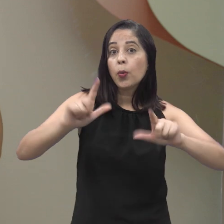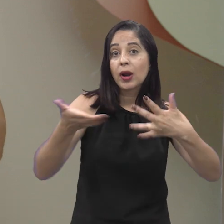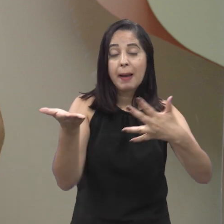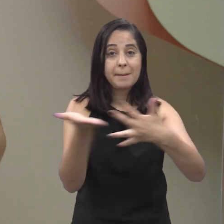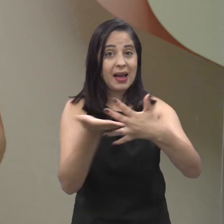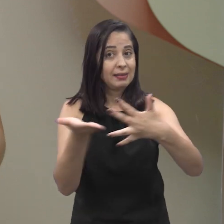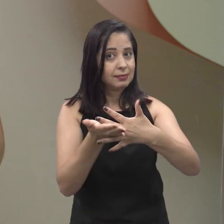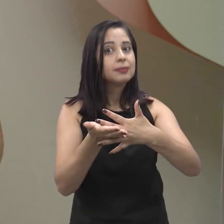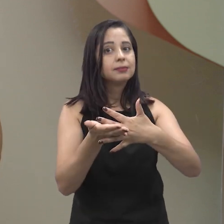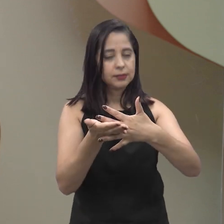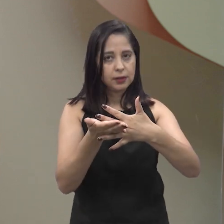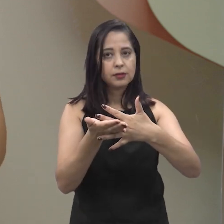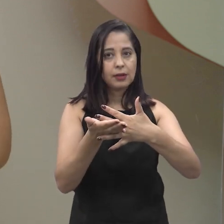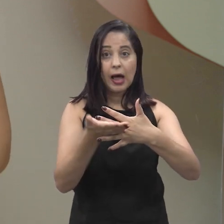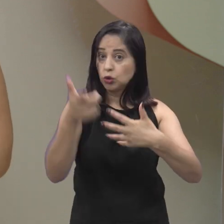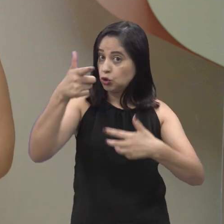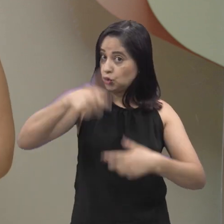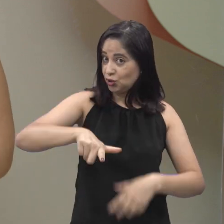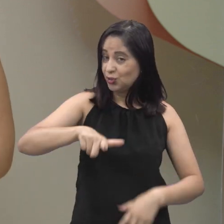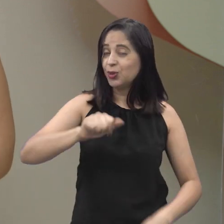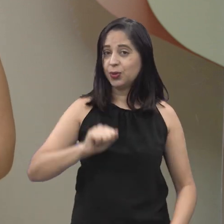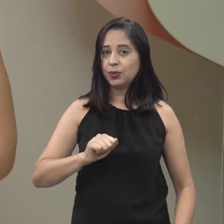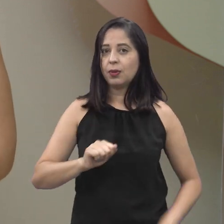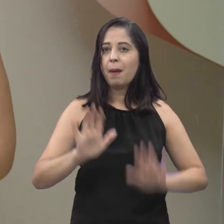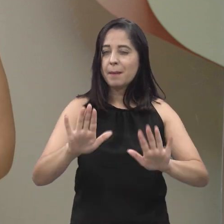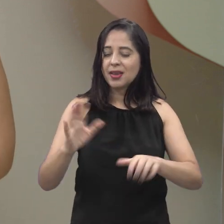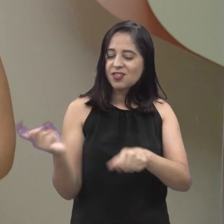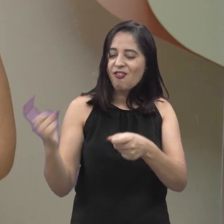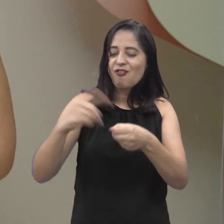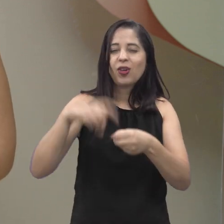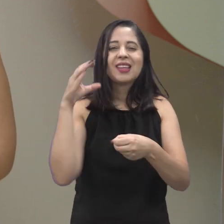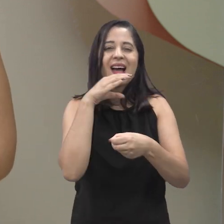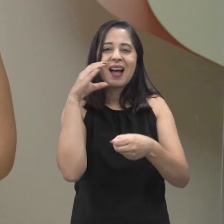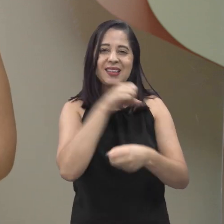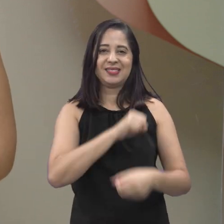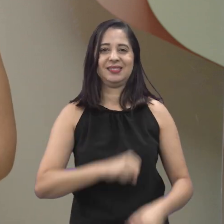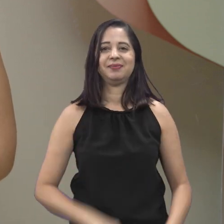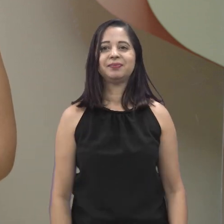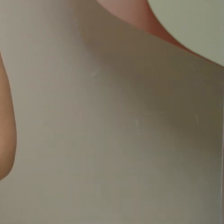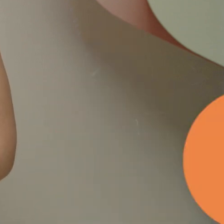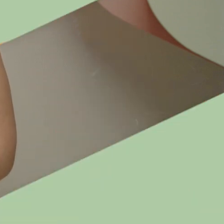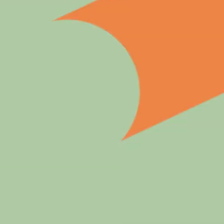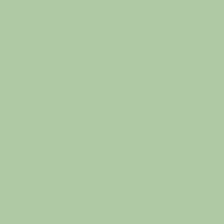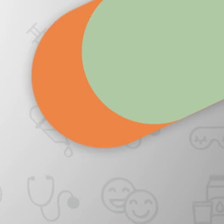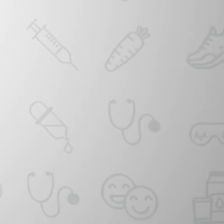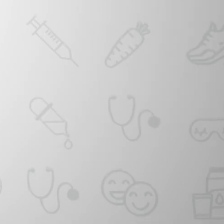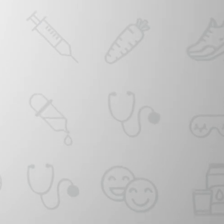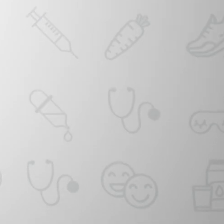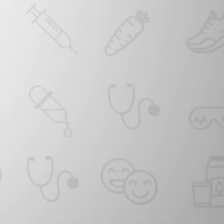para mais uma pausa, a última de hoje, mas daqui a pouquinho a gente está de volta.